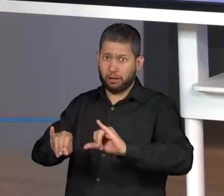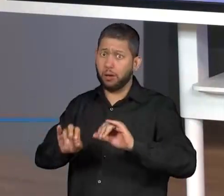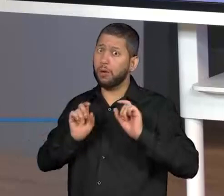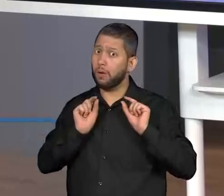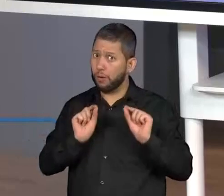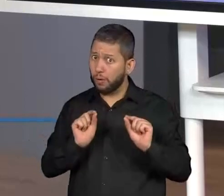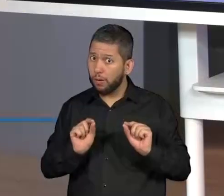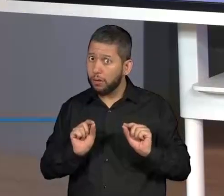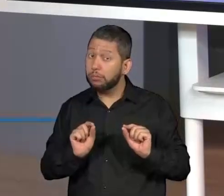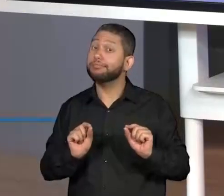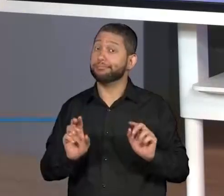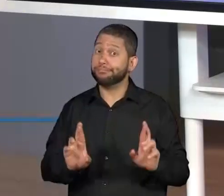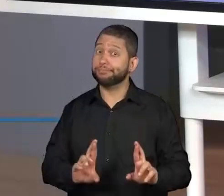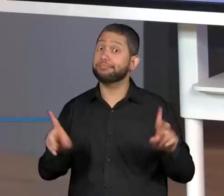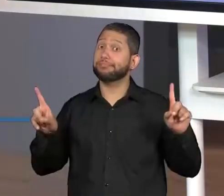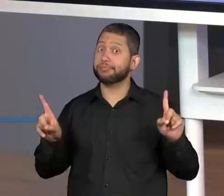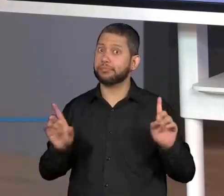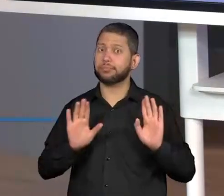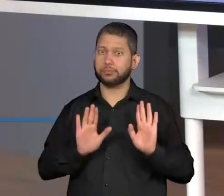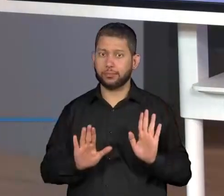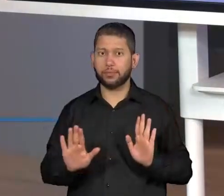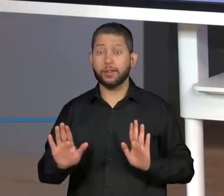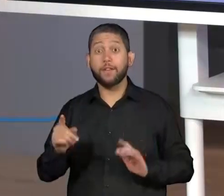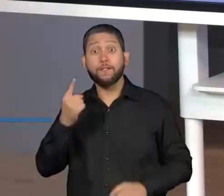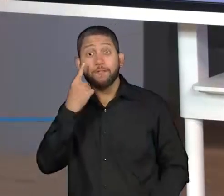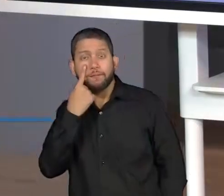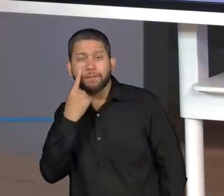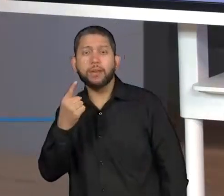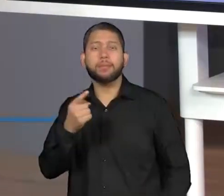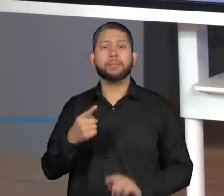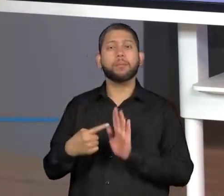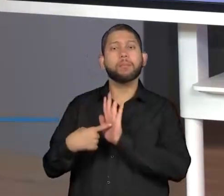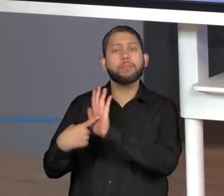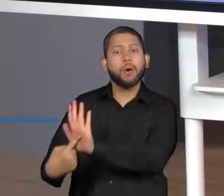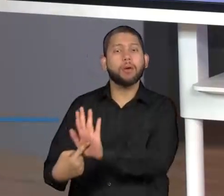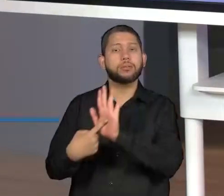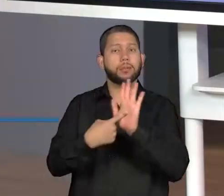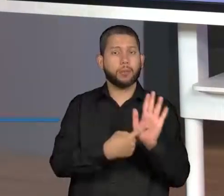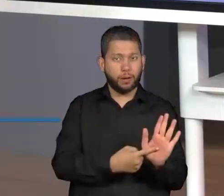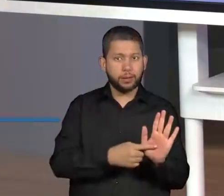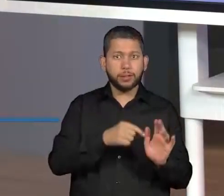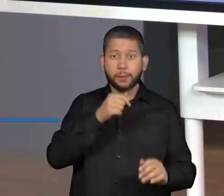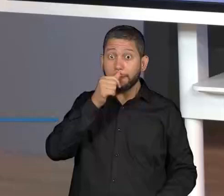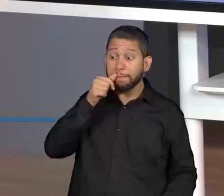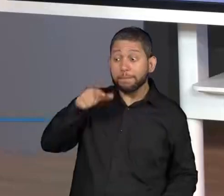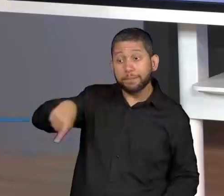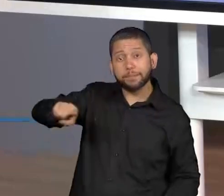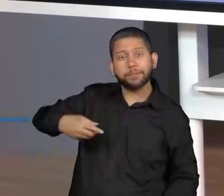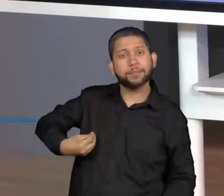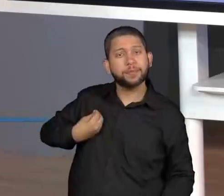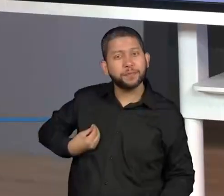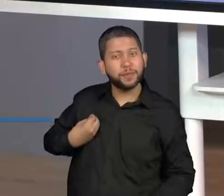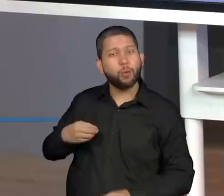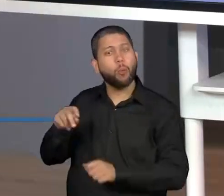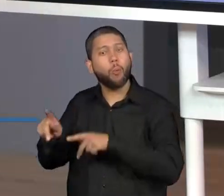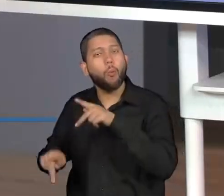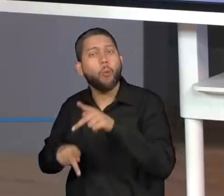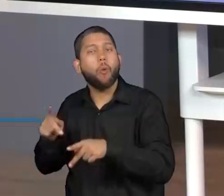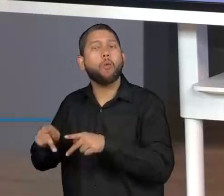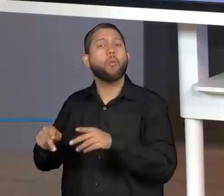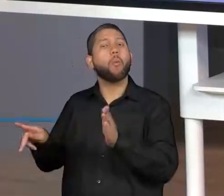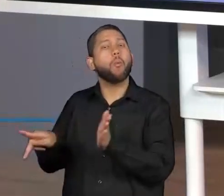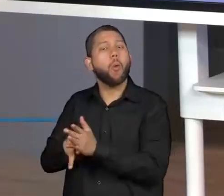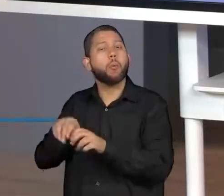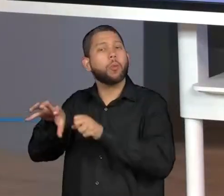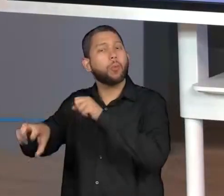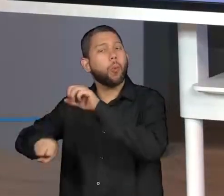nossa, né? Então, nós temos que tratar essas diferentes culturas, esses diferentes modos de vida desses povos com muito